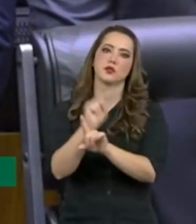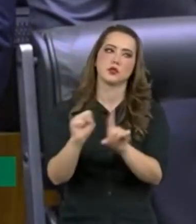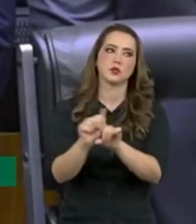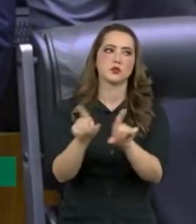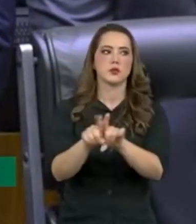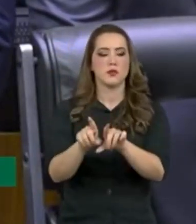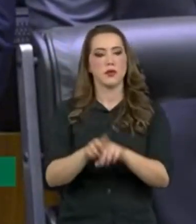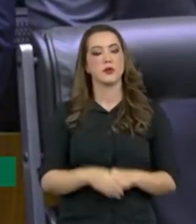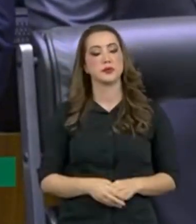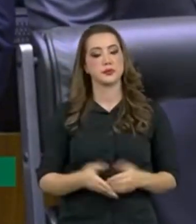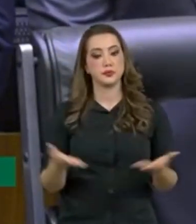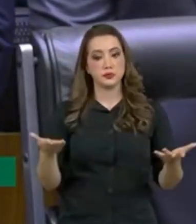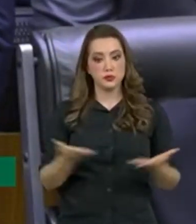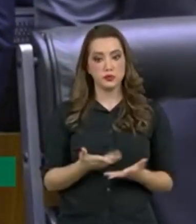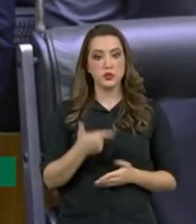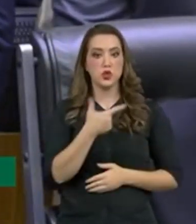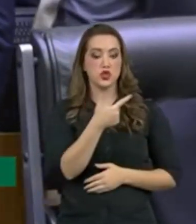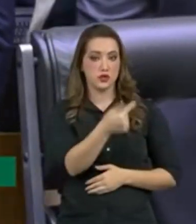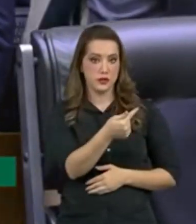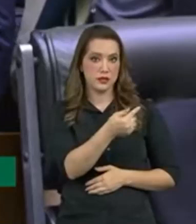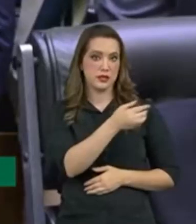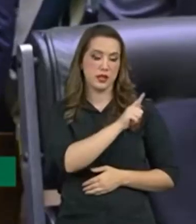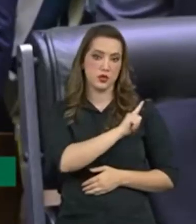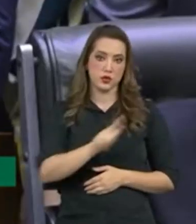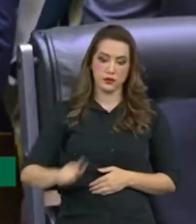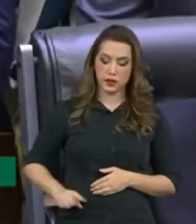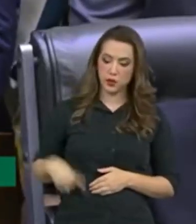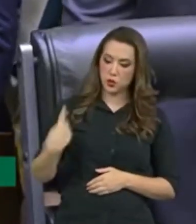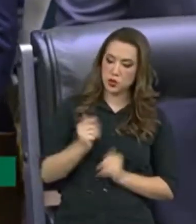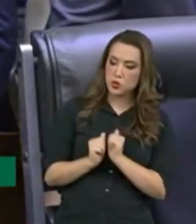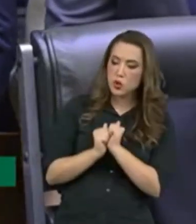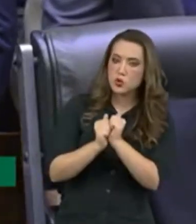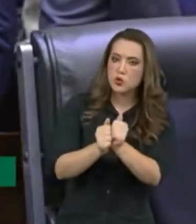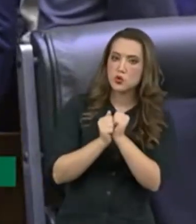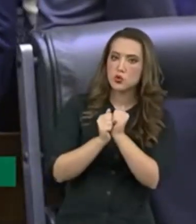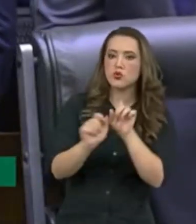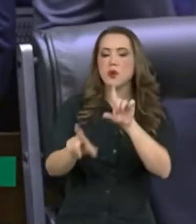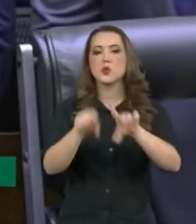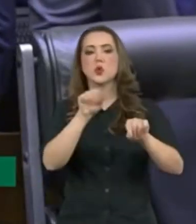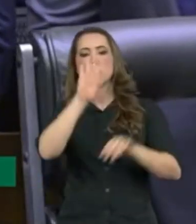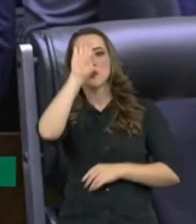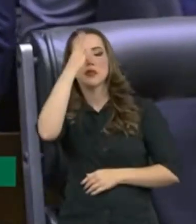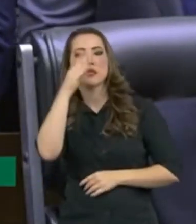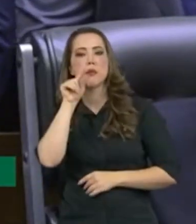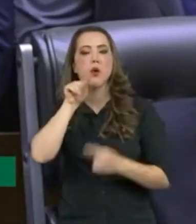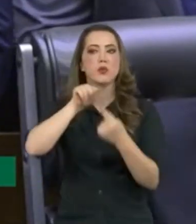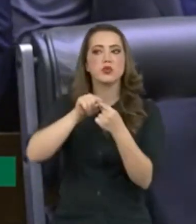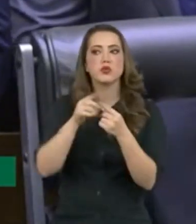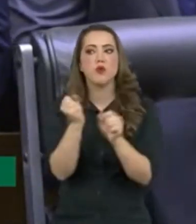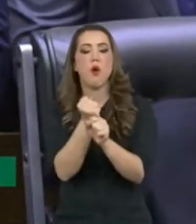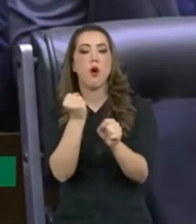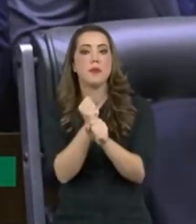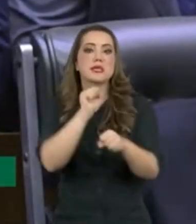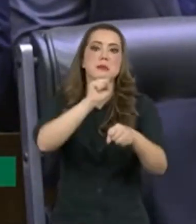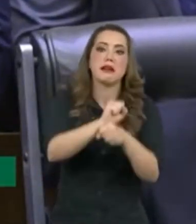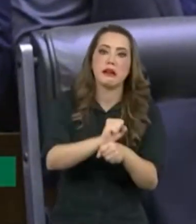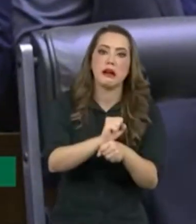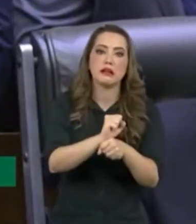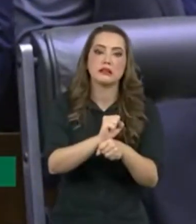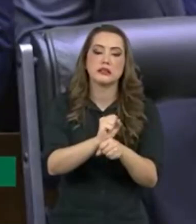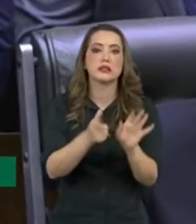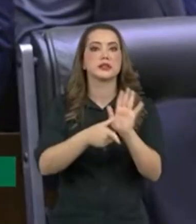Em diálogo com os 27 governadores, vamos definir prioridades para retomar obras